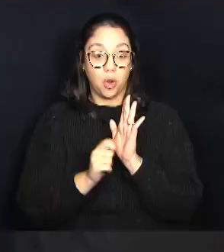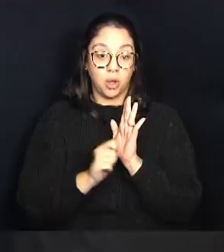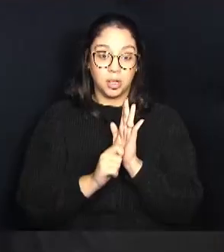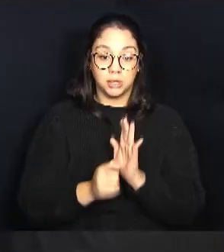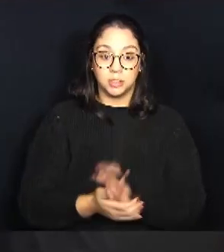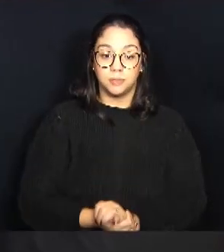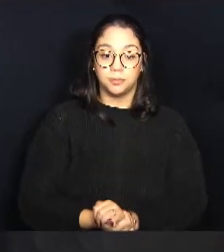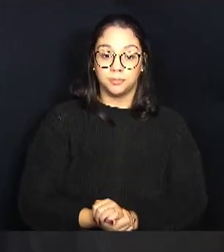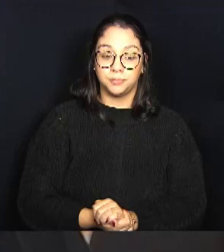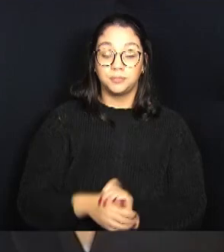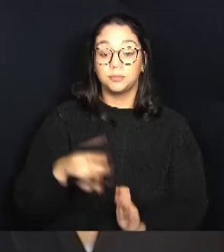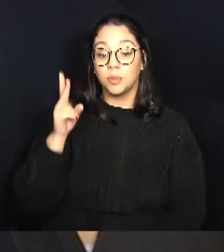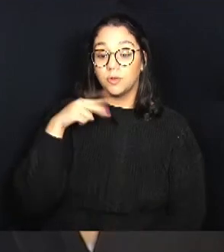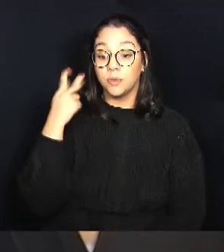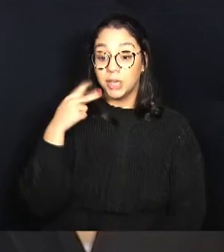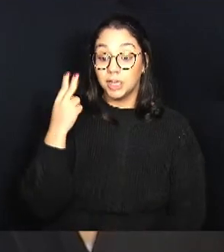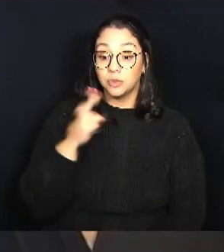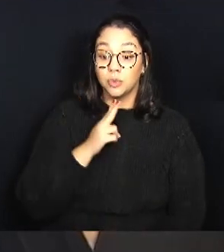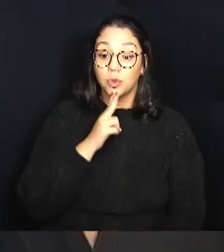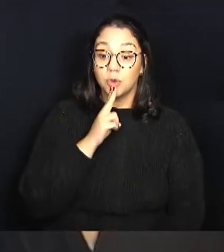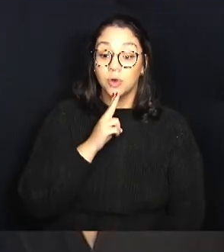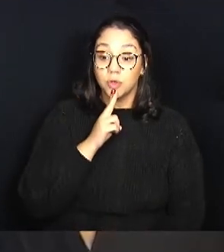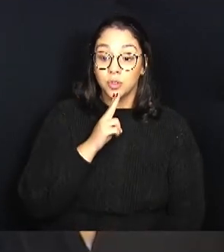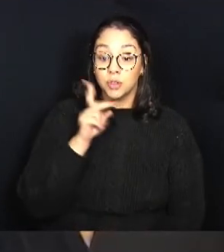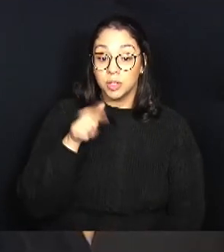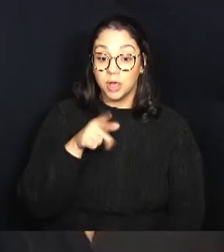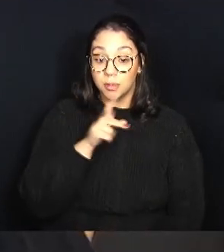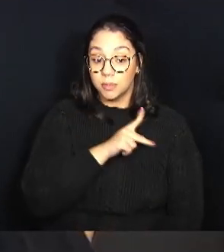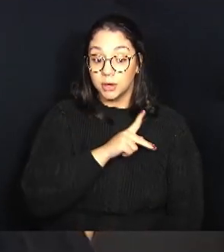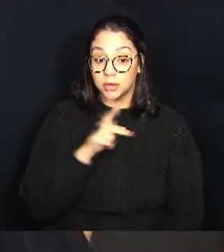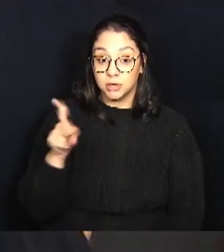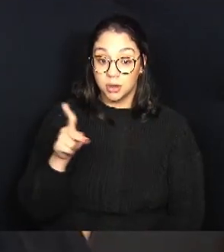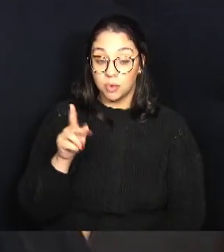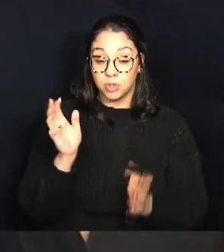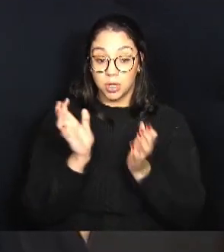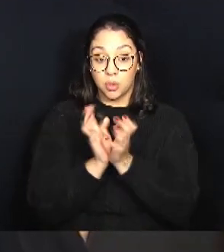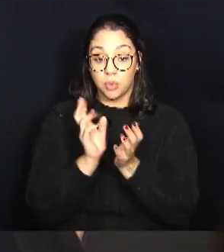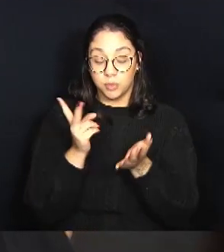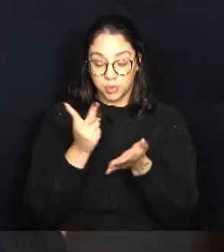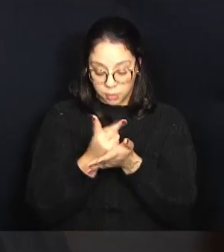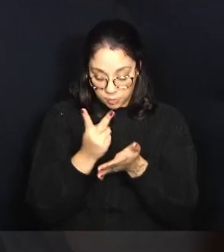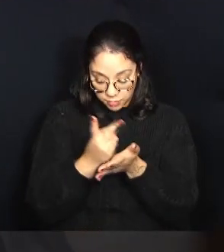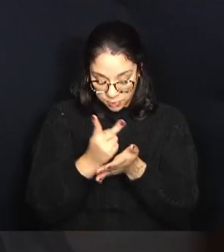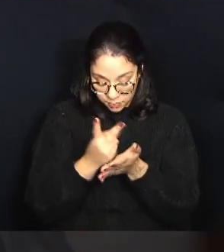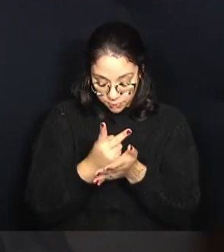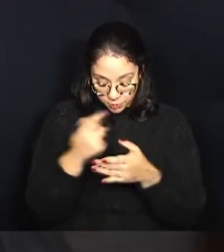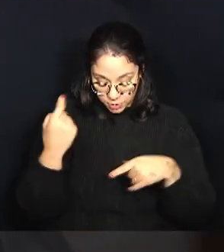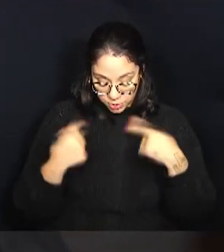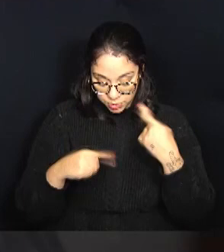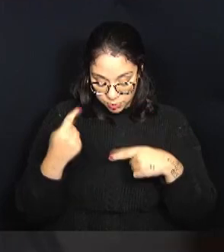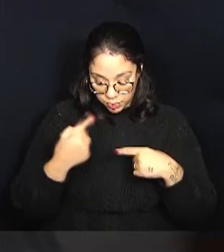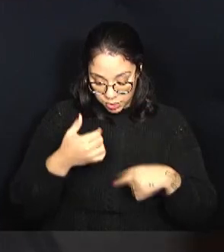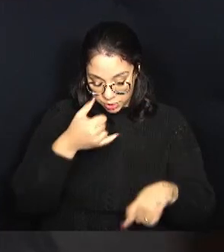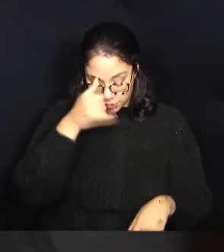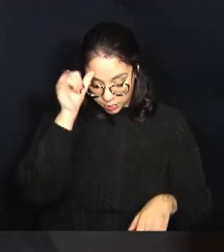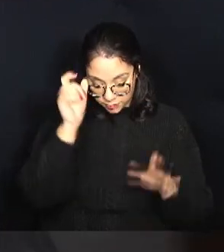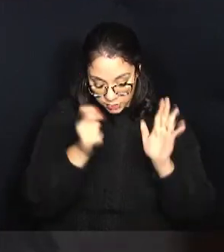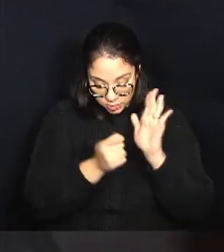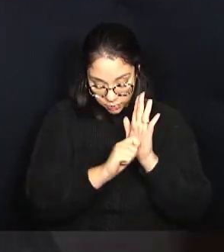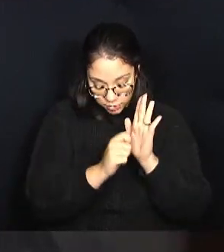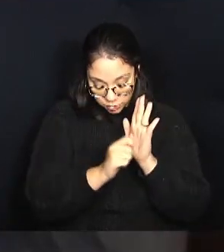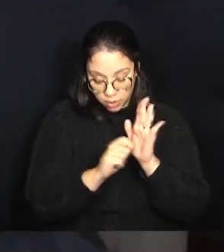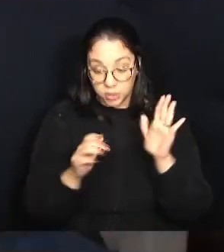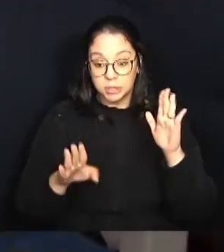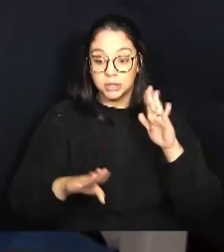O vereador Nelson Osseri, que é presidente da Comissão Permanente de Políticas de Prevenção às Drogas da